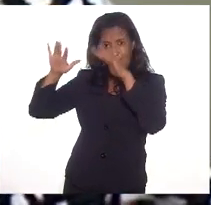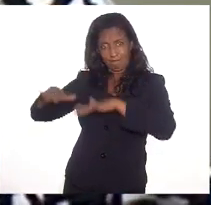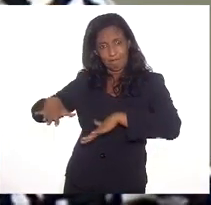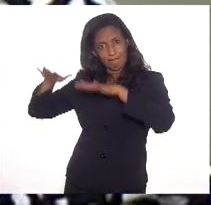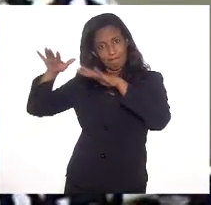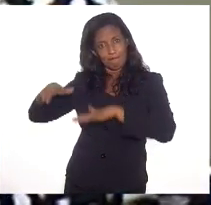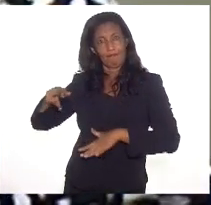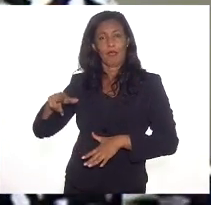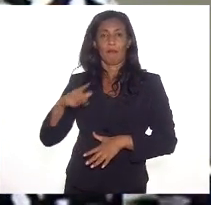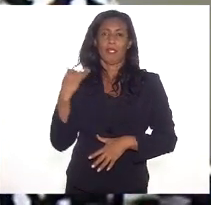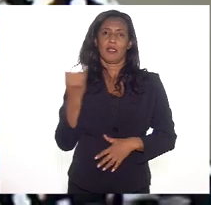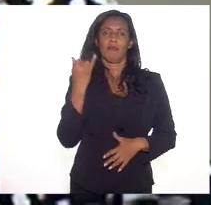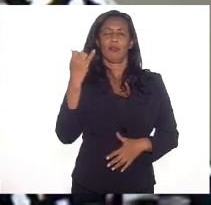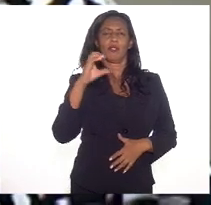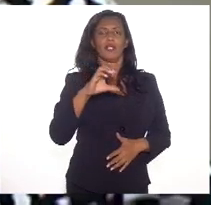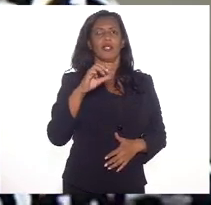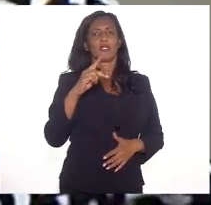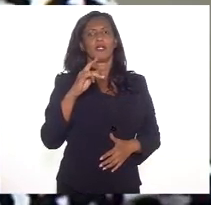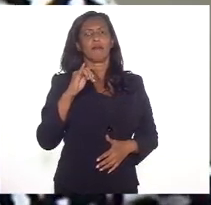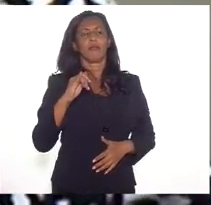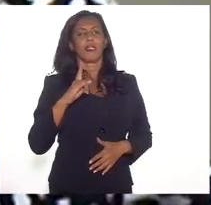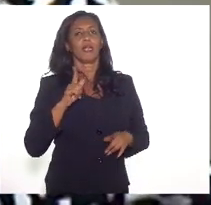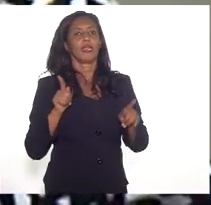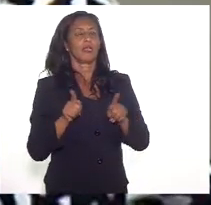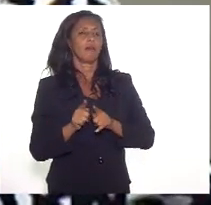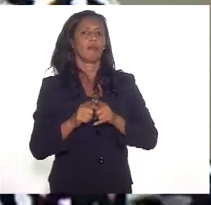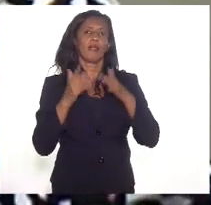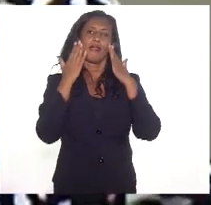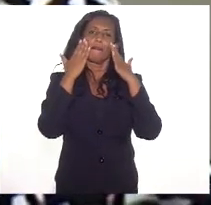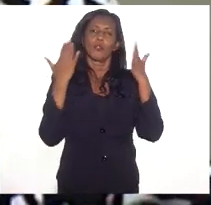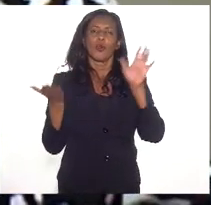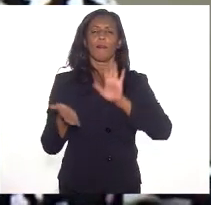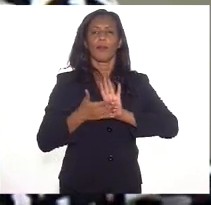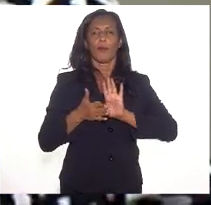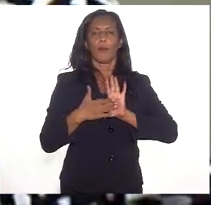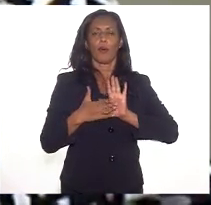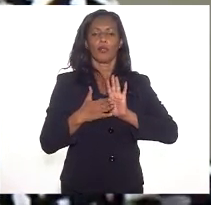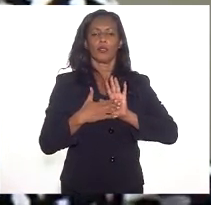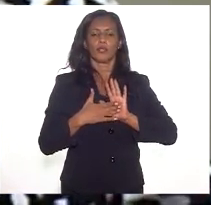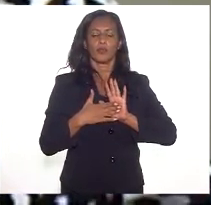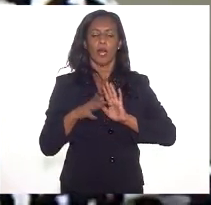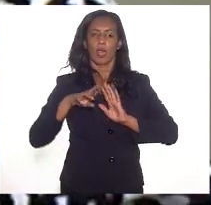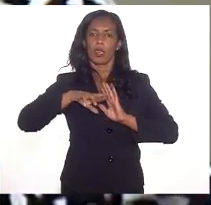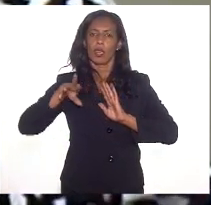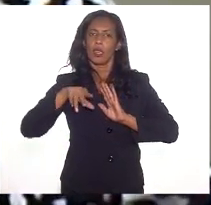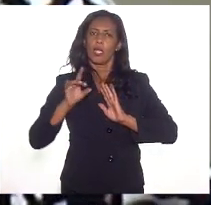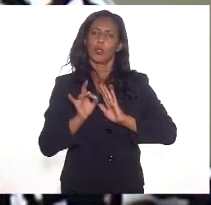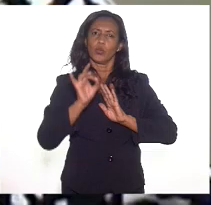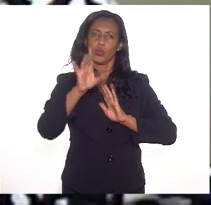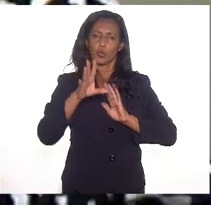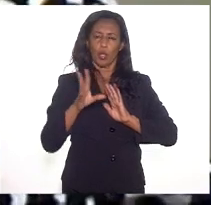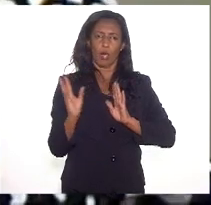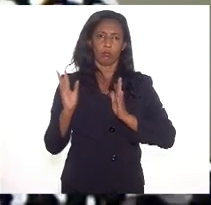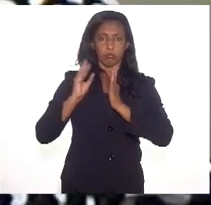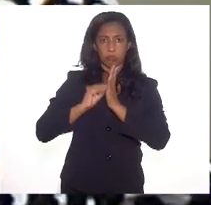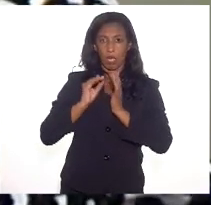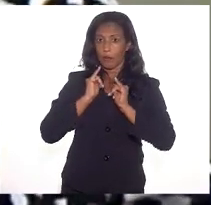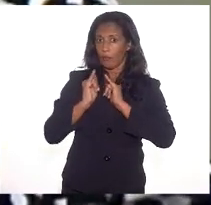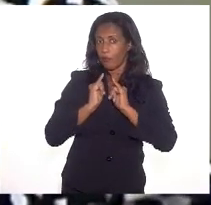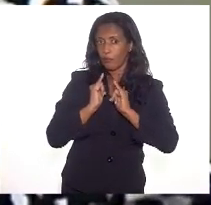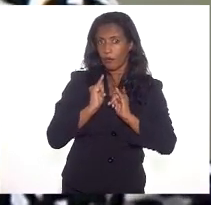importância dessa CPI vai estar em apresentar propostas, né, para não só consolidar dados,